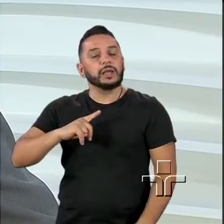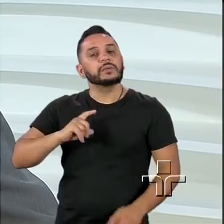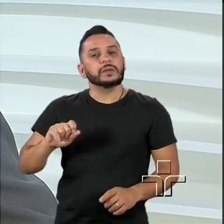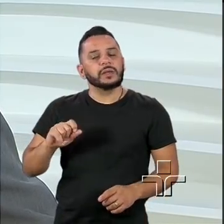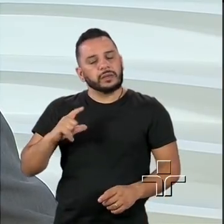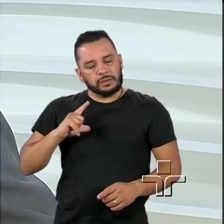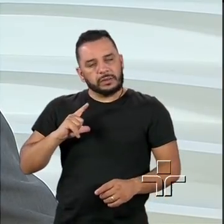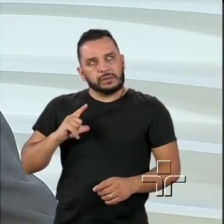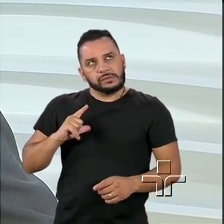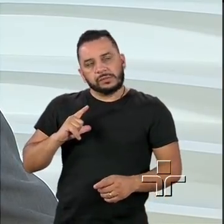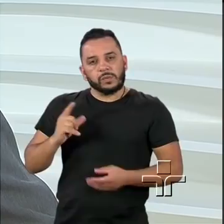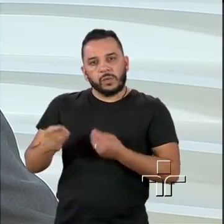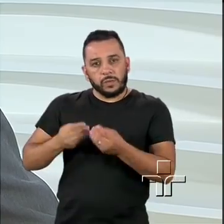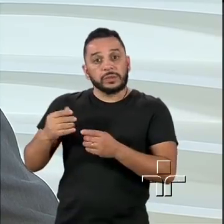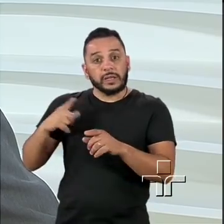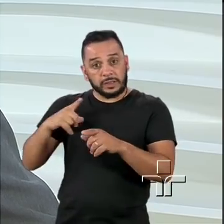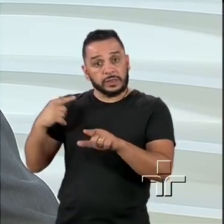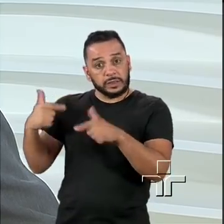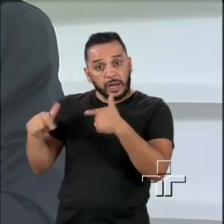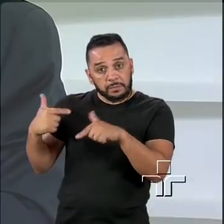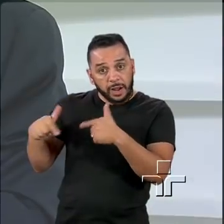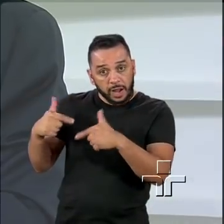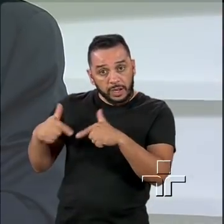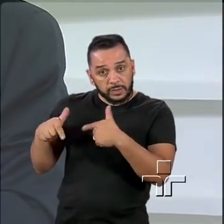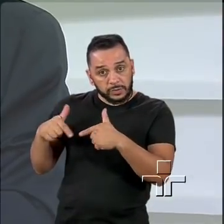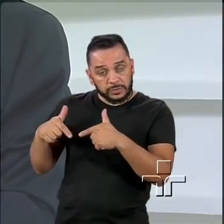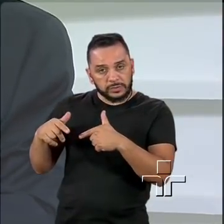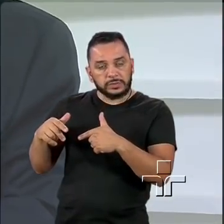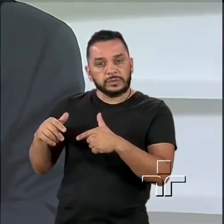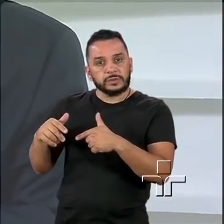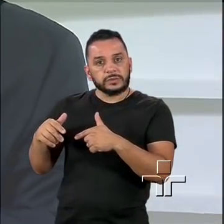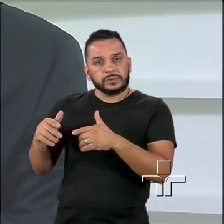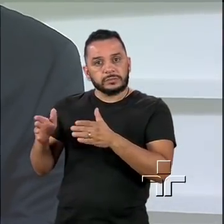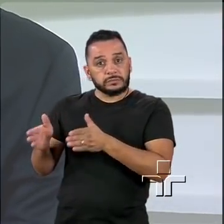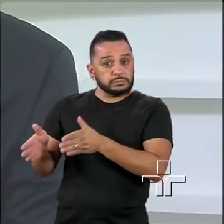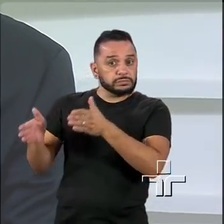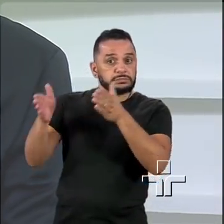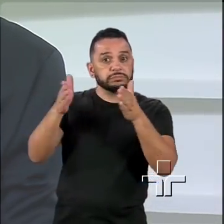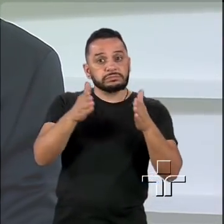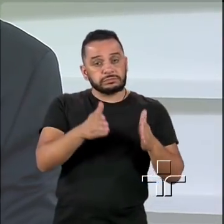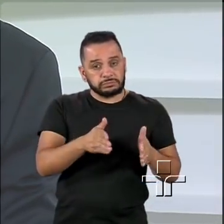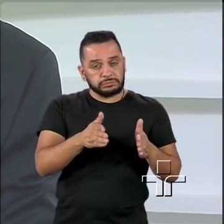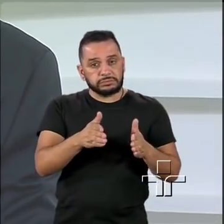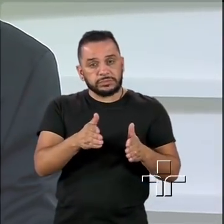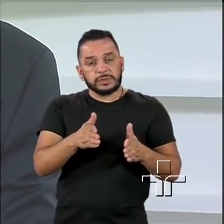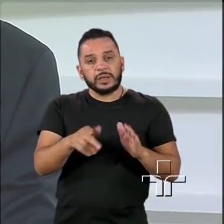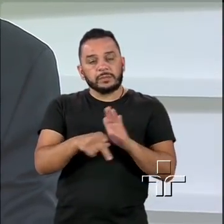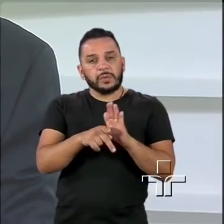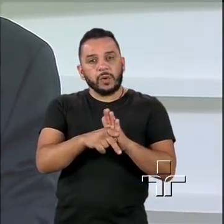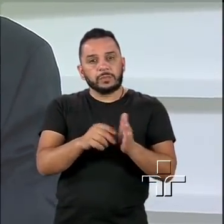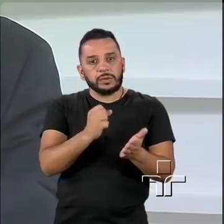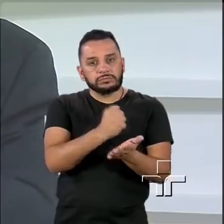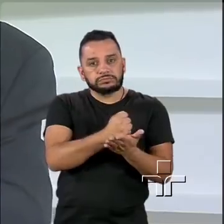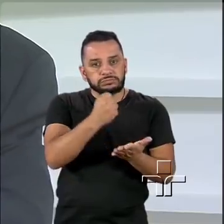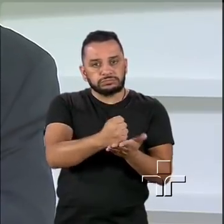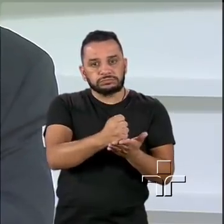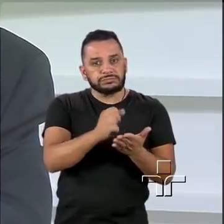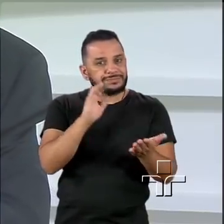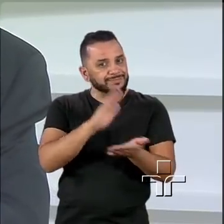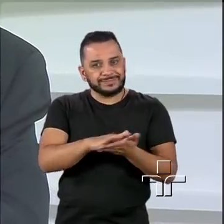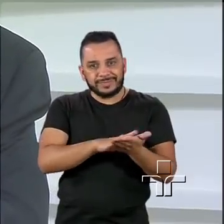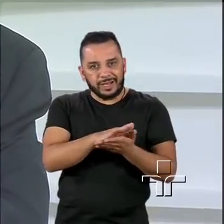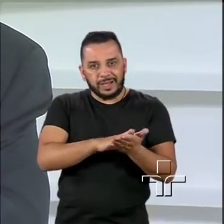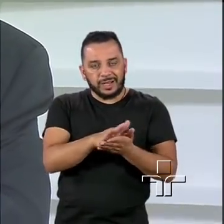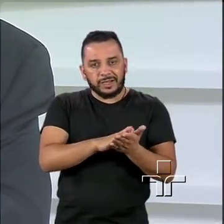você tem trabalho, e não tem necessariamente um emprego. A nossa